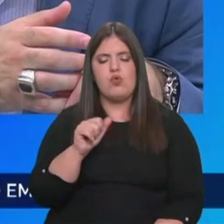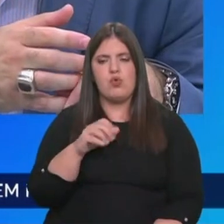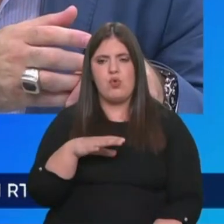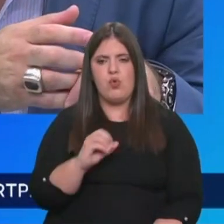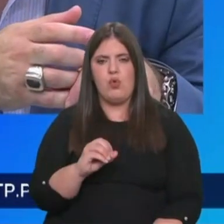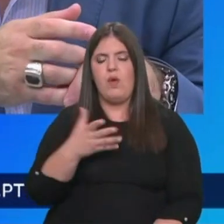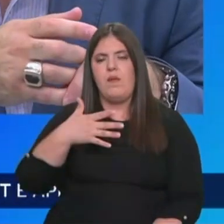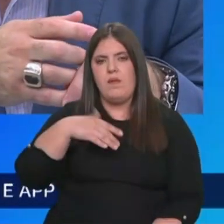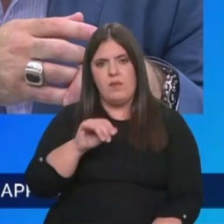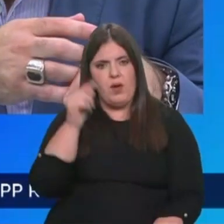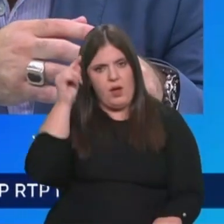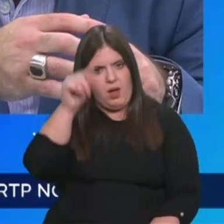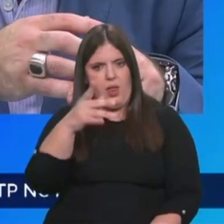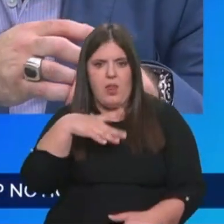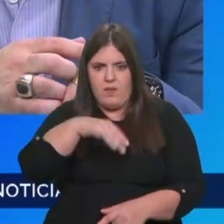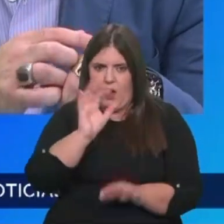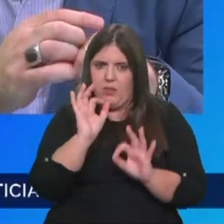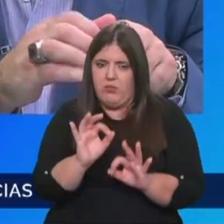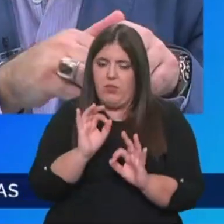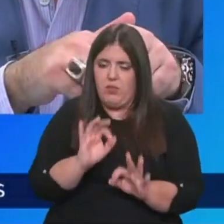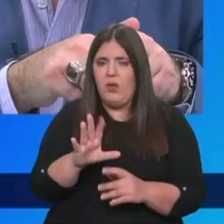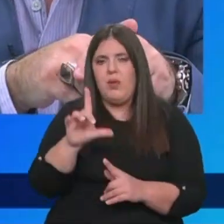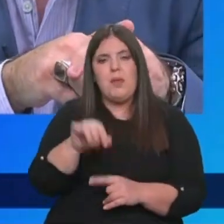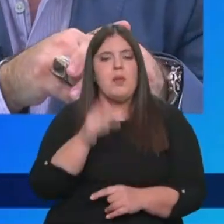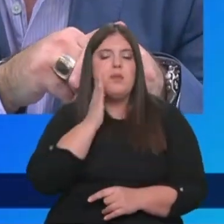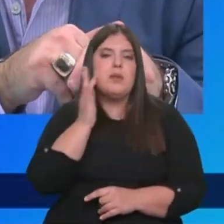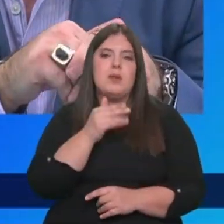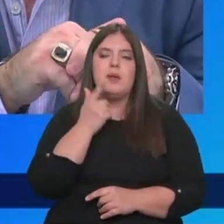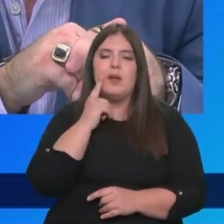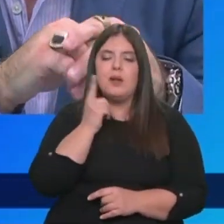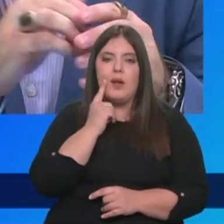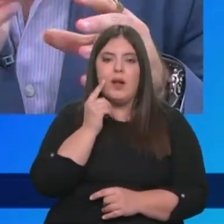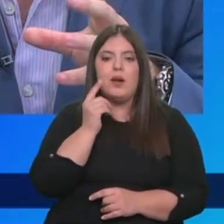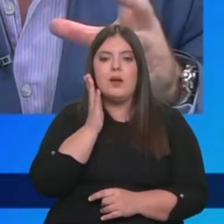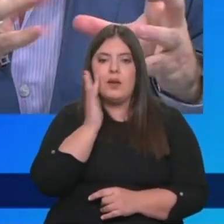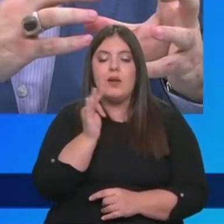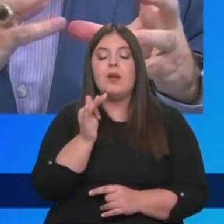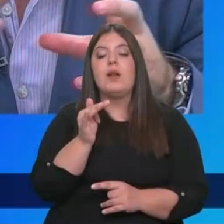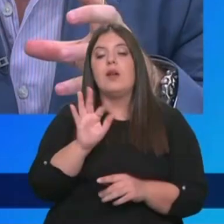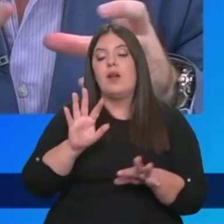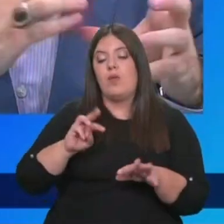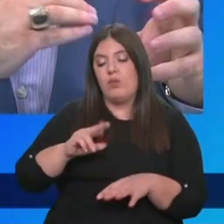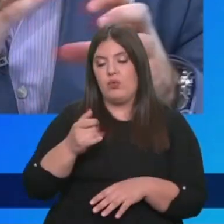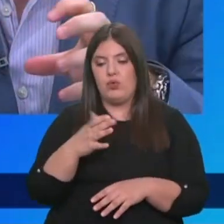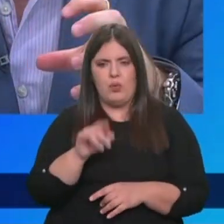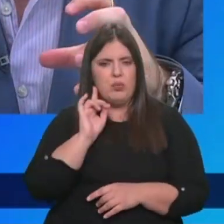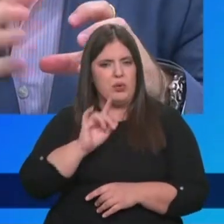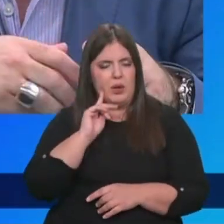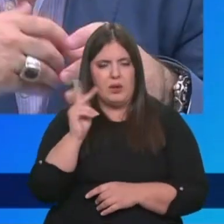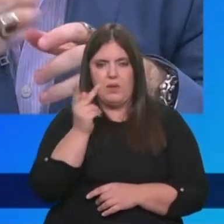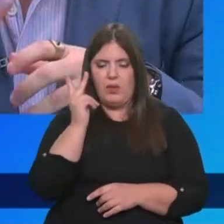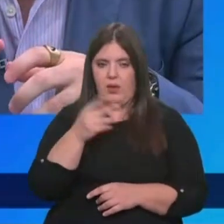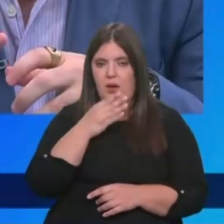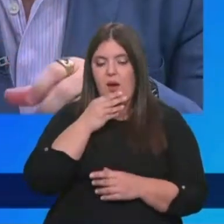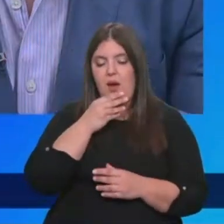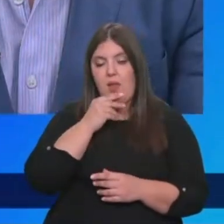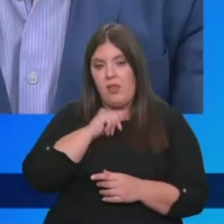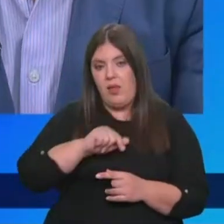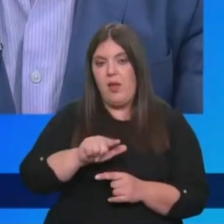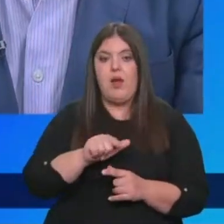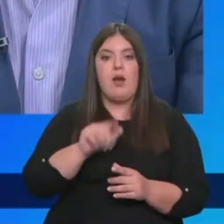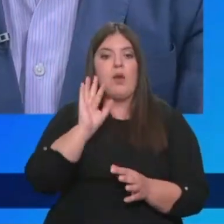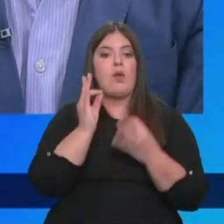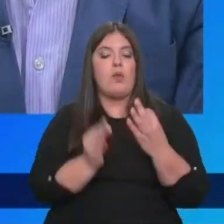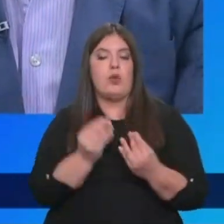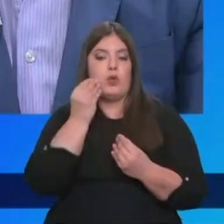a caminho da Estação Espacial, musgo, para também tentar perceber em microgravidade como é que o musgo, que é fundamental até na vida na Terra, se comporta